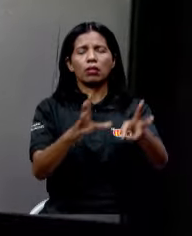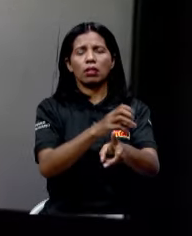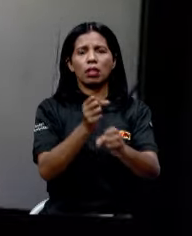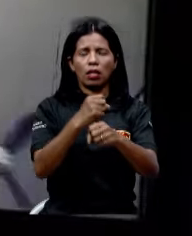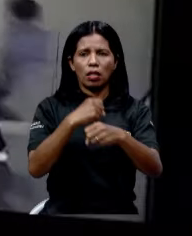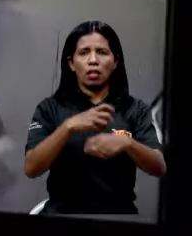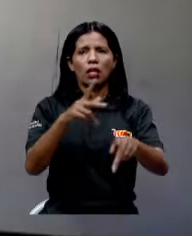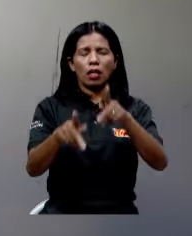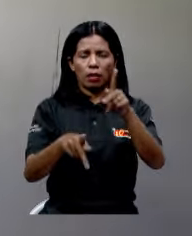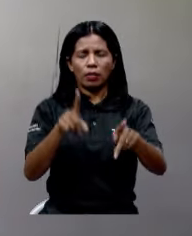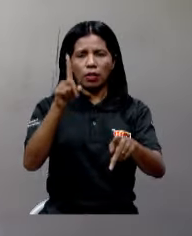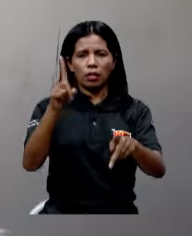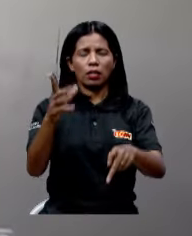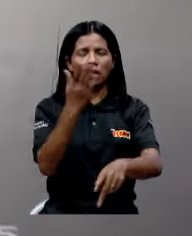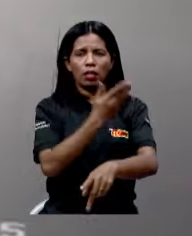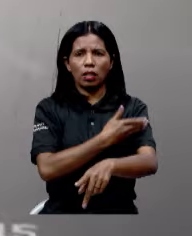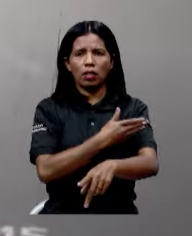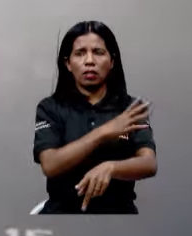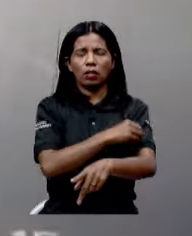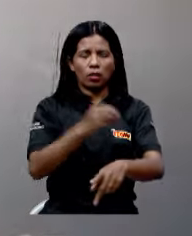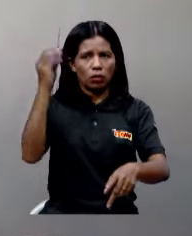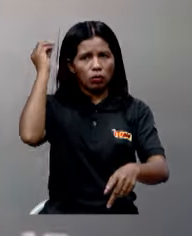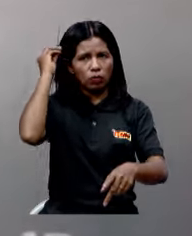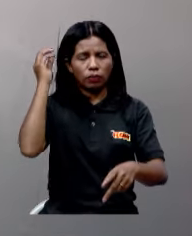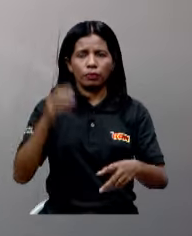resulta cidadão ida, retancane e a parte ulun.